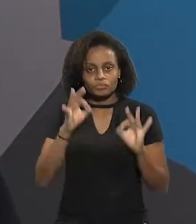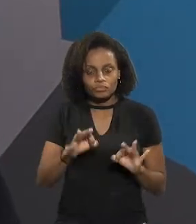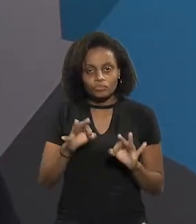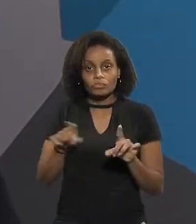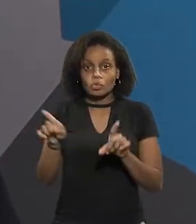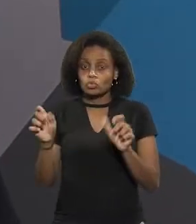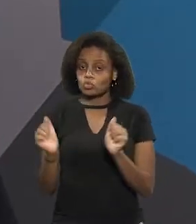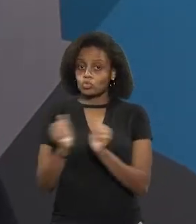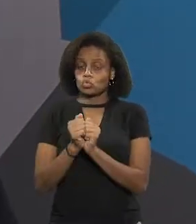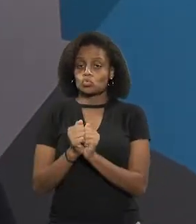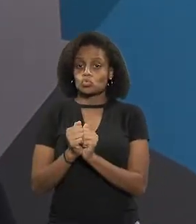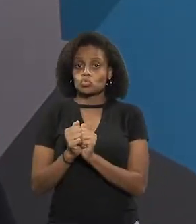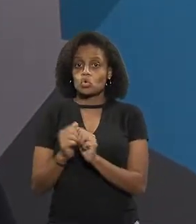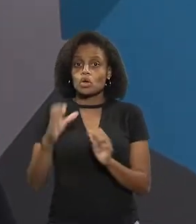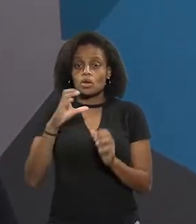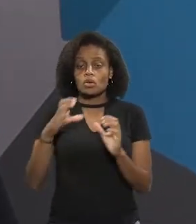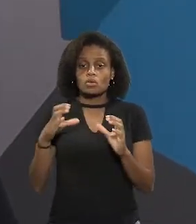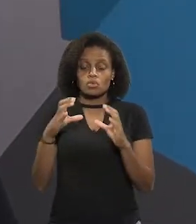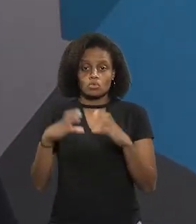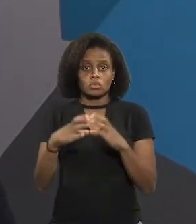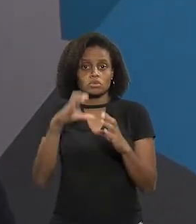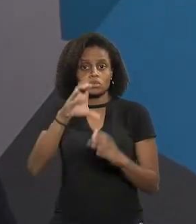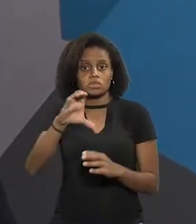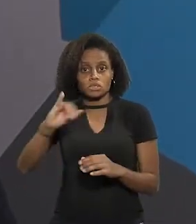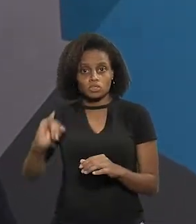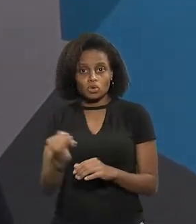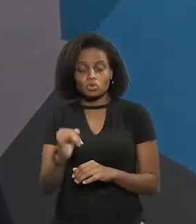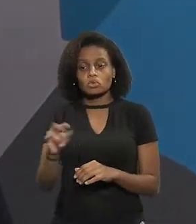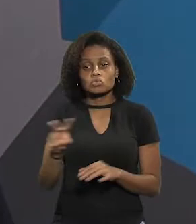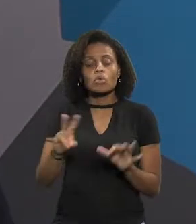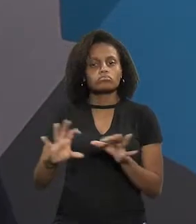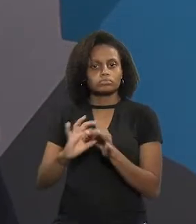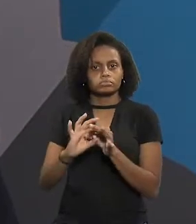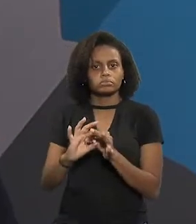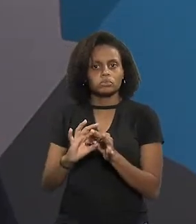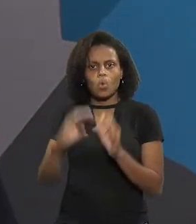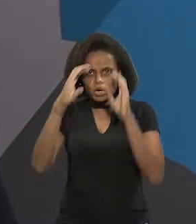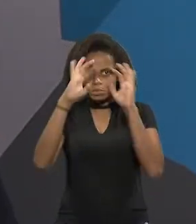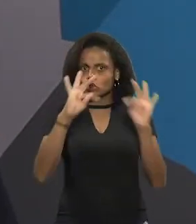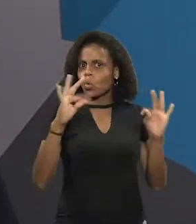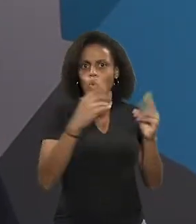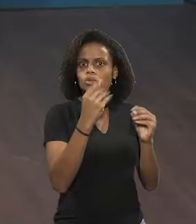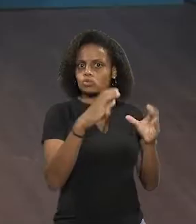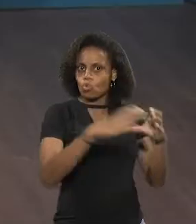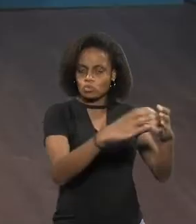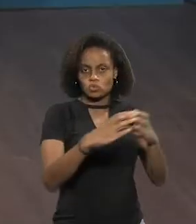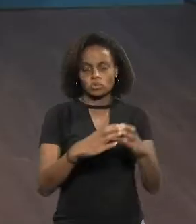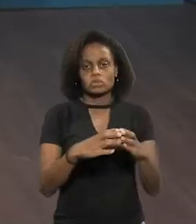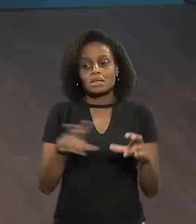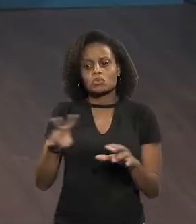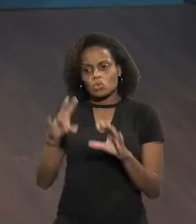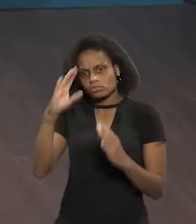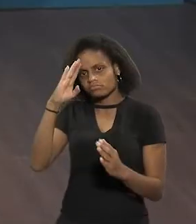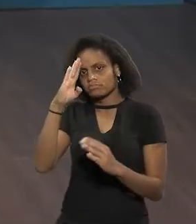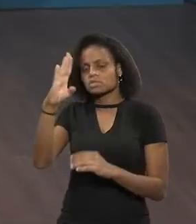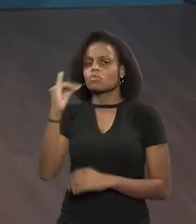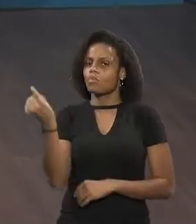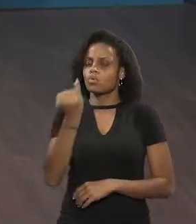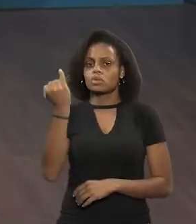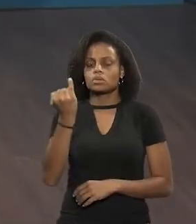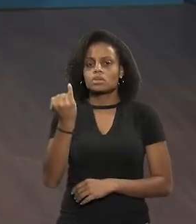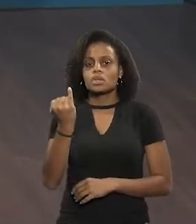lado da Comissão de Constituição e Justiça, com todo o respeito às demais comissões permanentes, é sem dúvida nenhuma uma das comissões mais importantes da